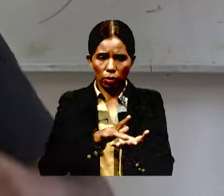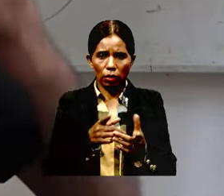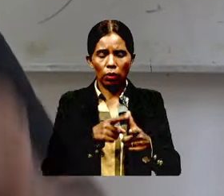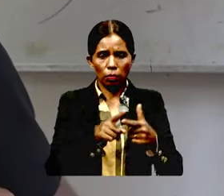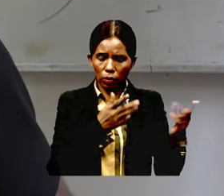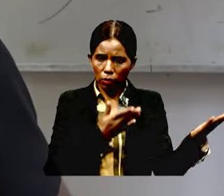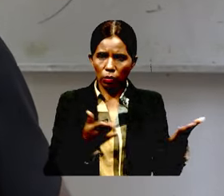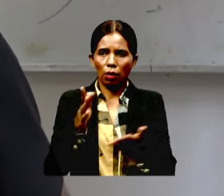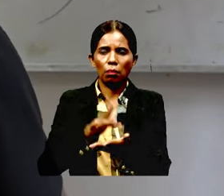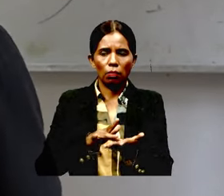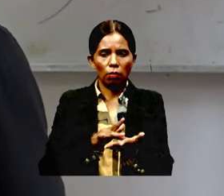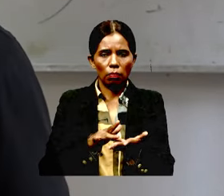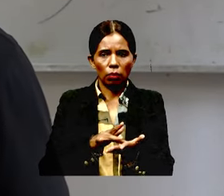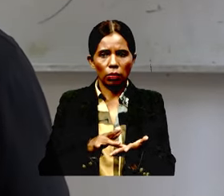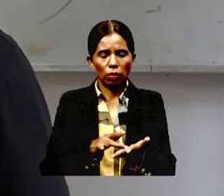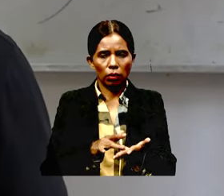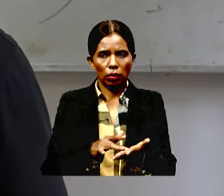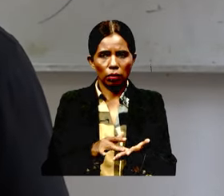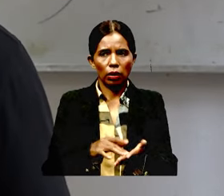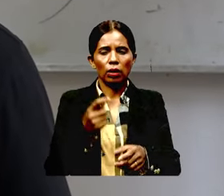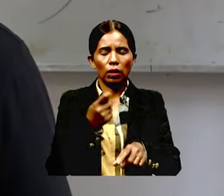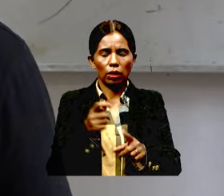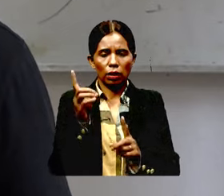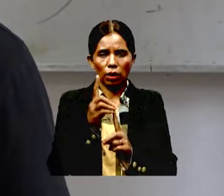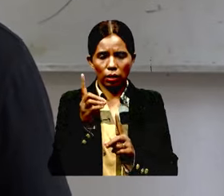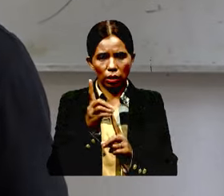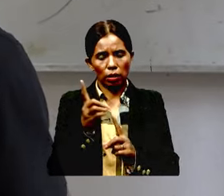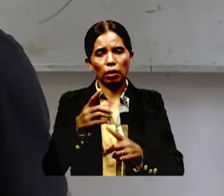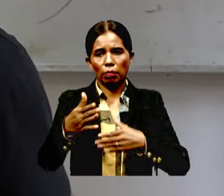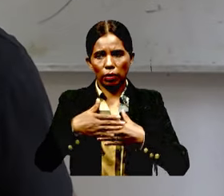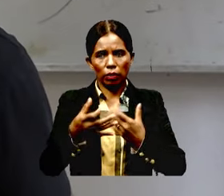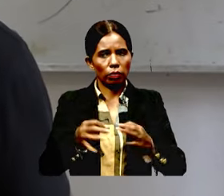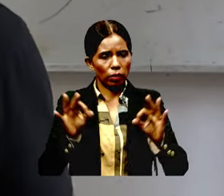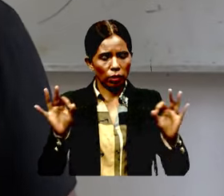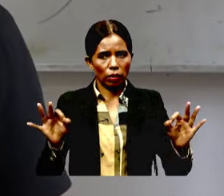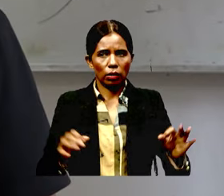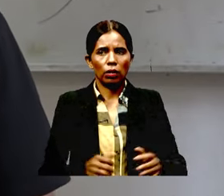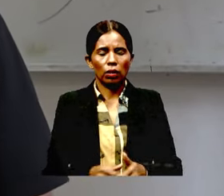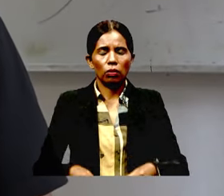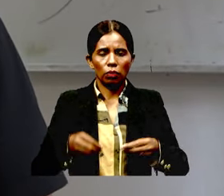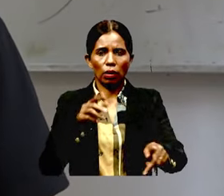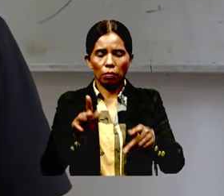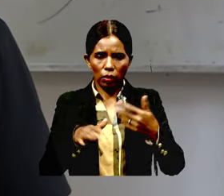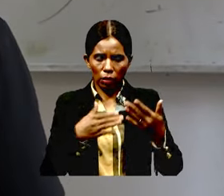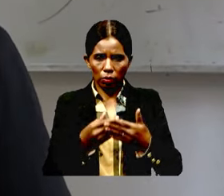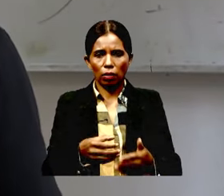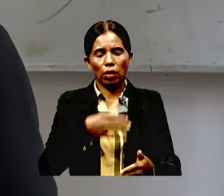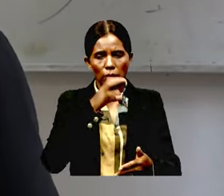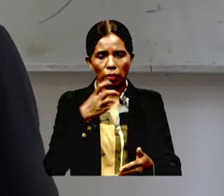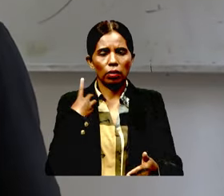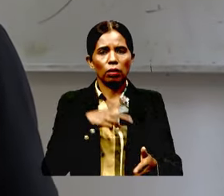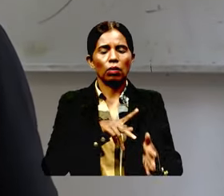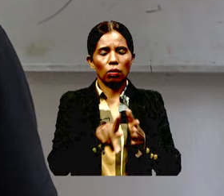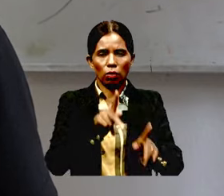hatama mai mak aimuru kida nene ne, ni nia dura saunka, atu bele ria kar aimuru kida nene, la standar ida para tfo bai teni povo konsumu, ita hoje teni